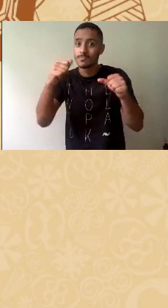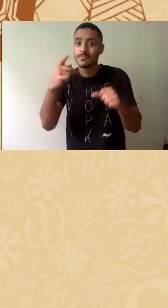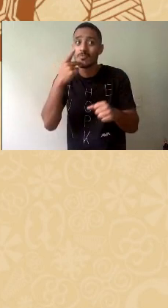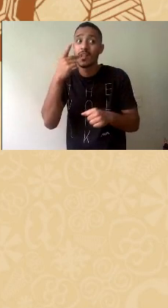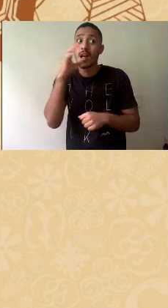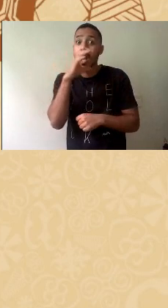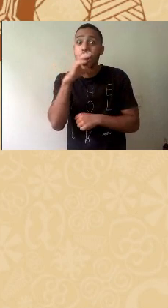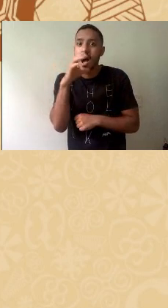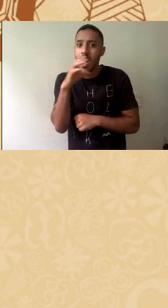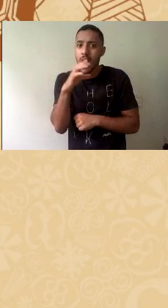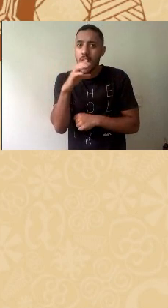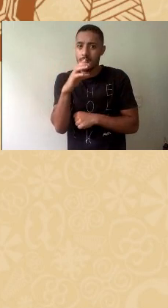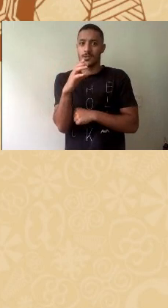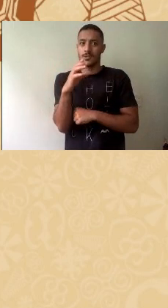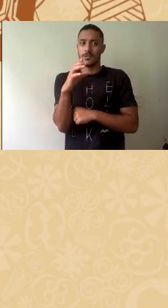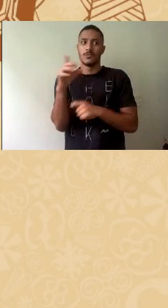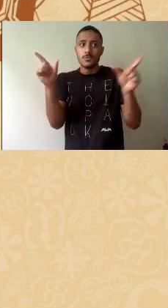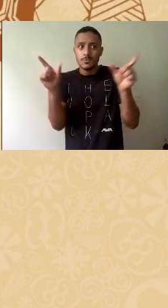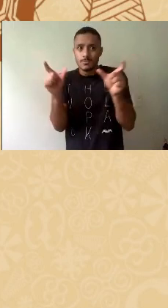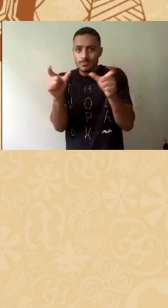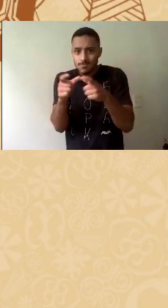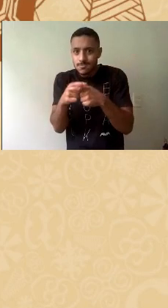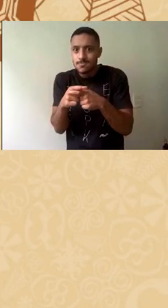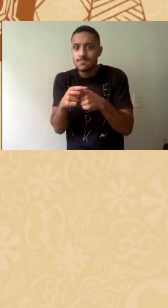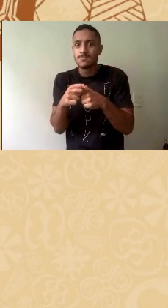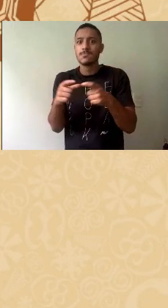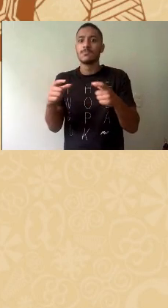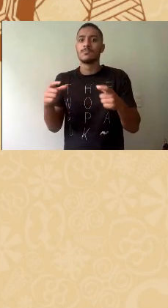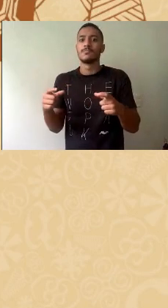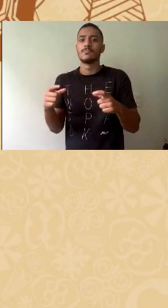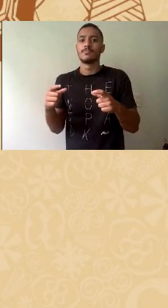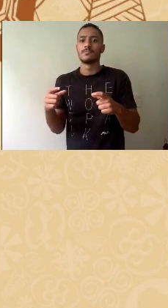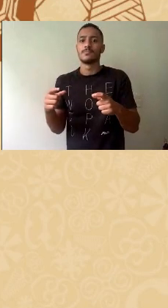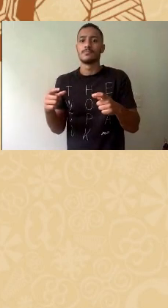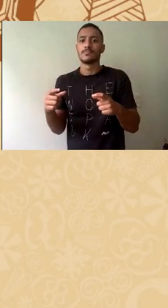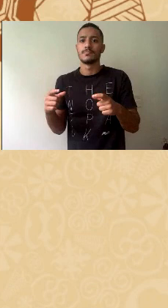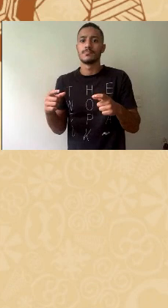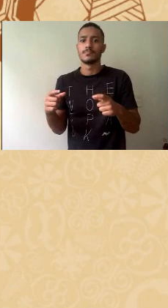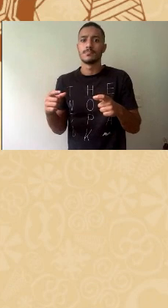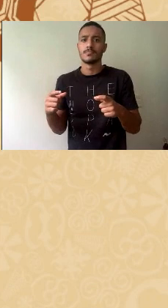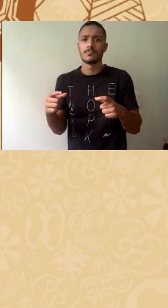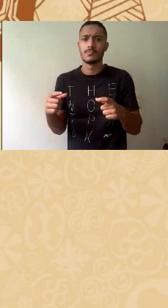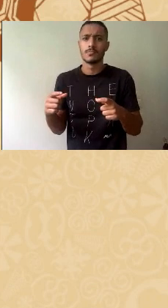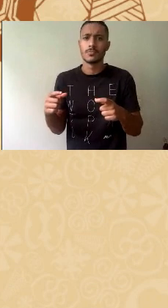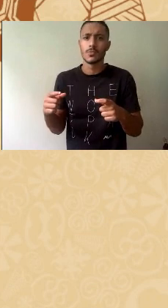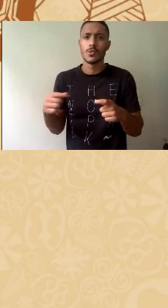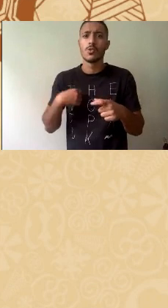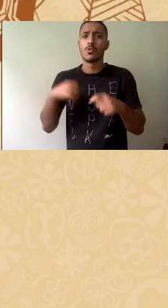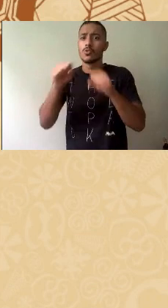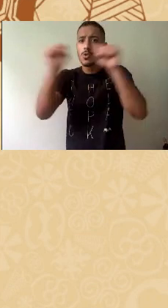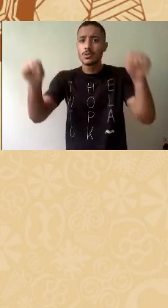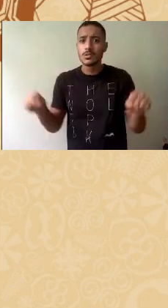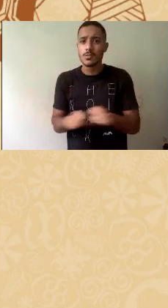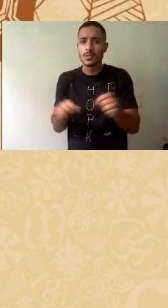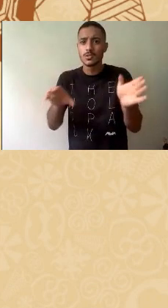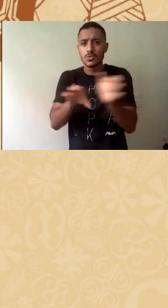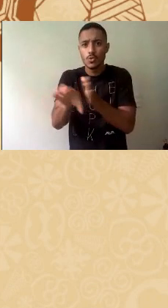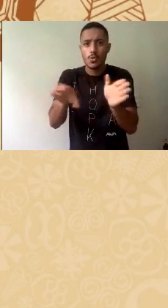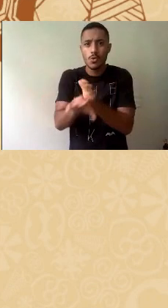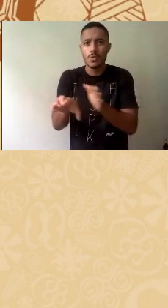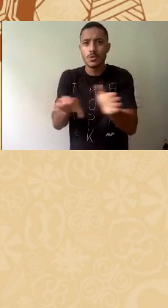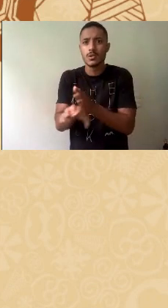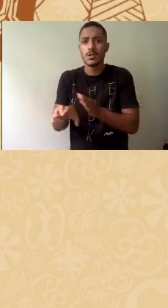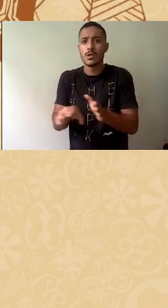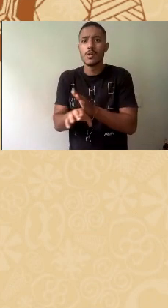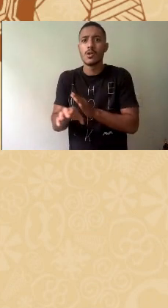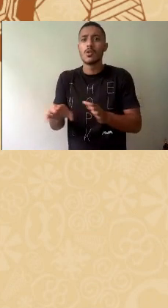Desculpa, eu vou fechar. E eu pedi aqui a fala exatamente por isso, né? É, dentro do nosso sistema conselho e dentro da nossa base de